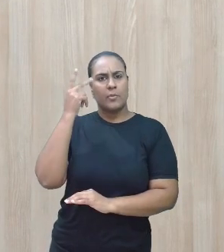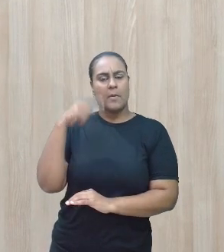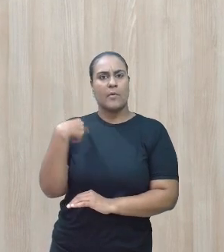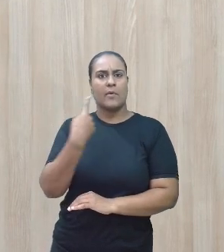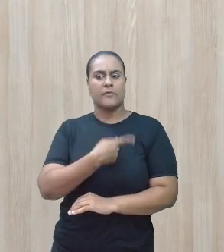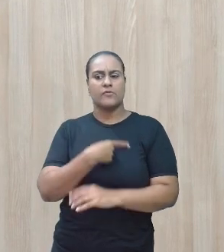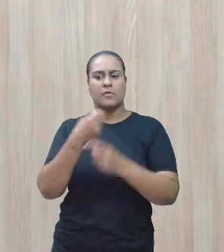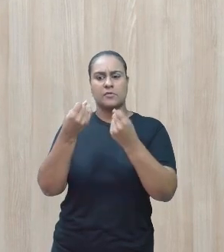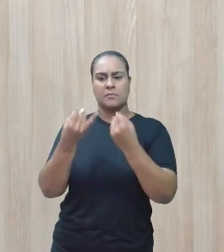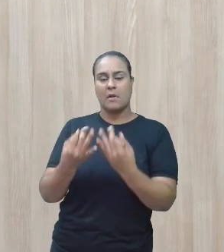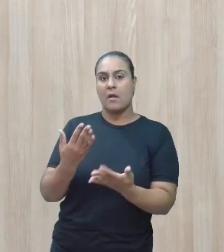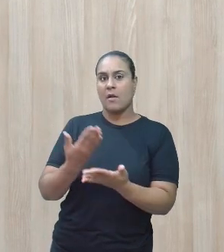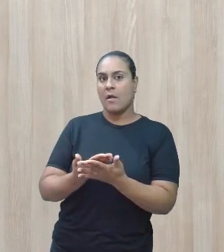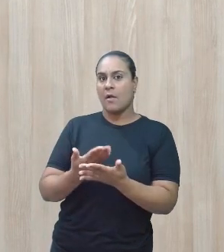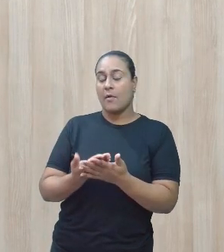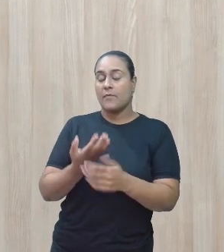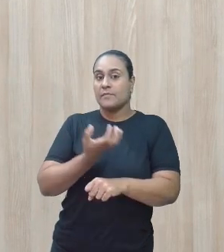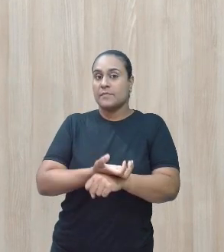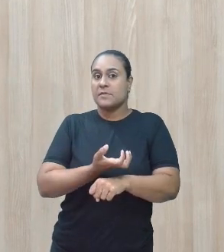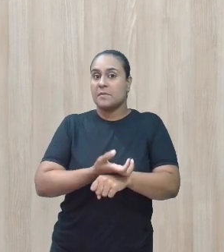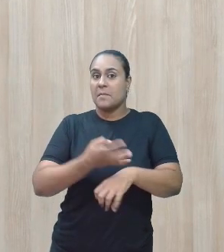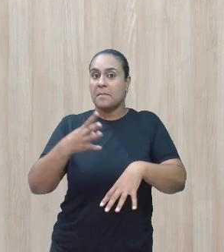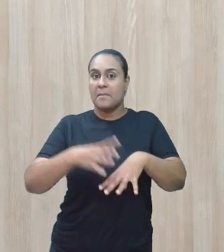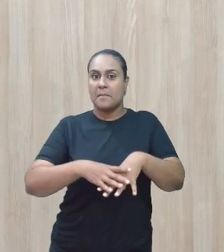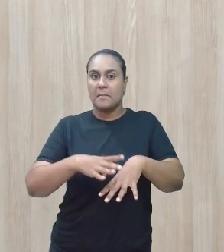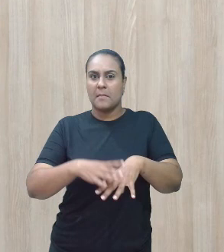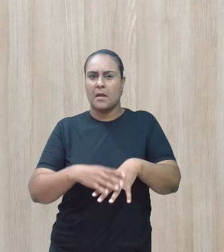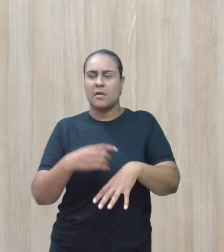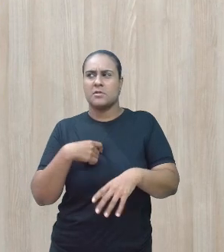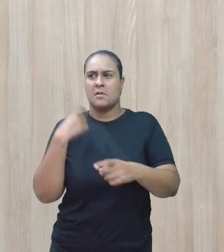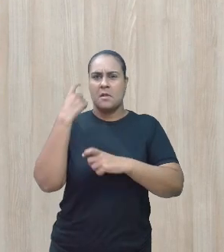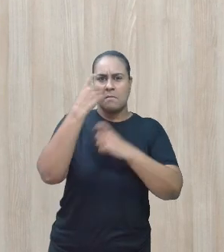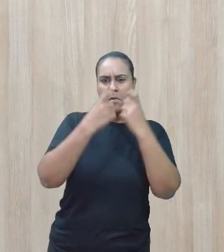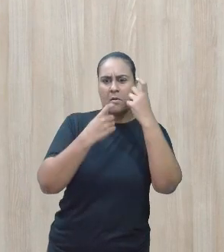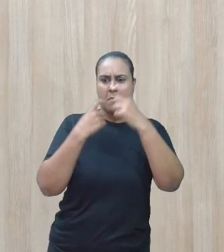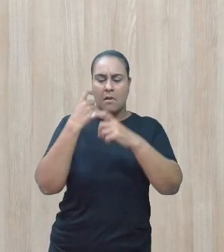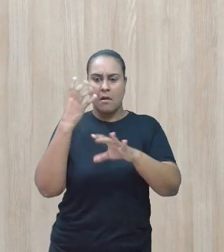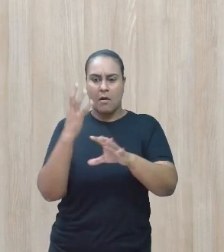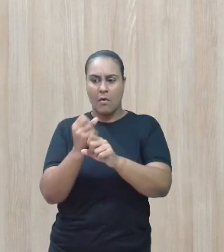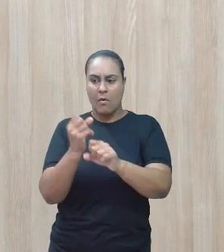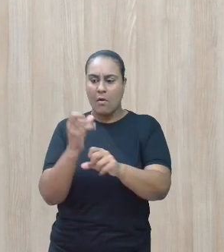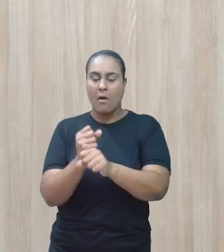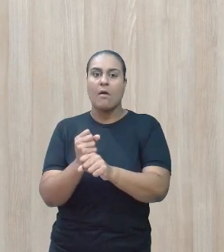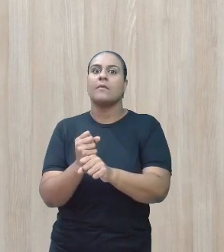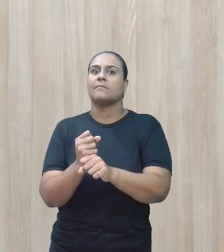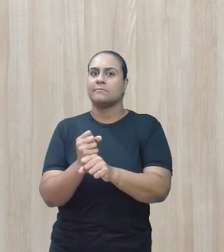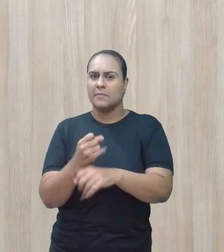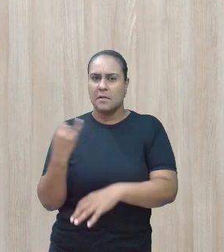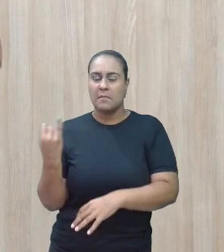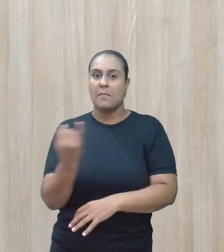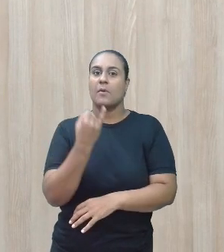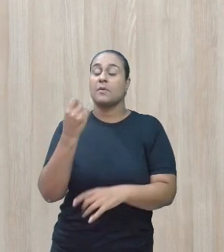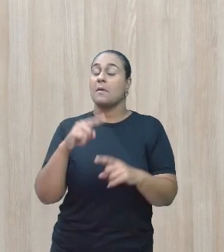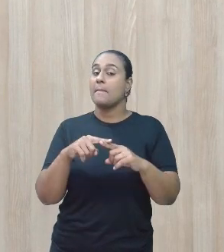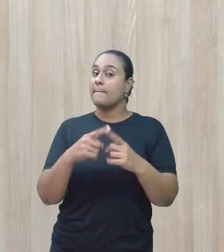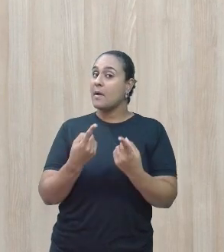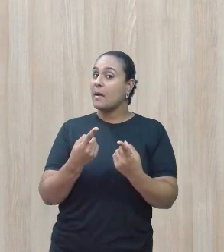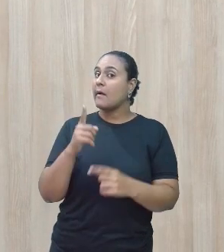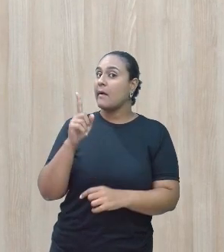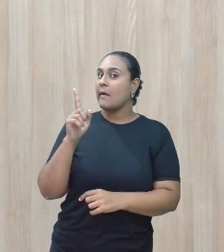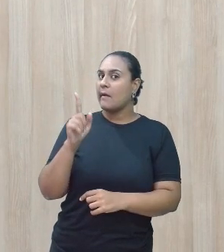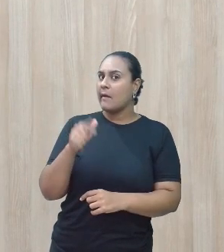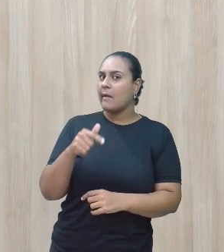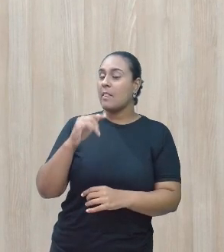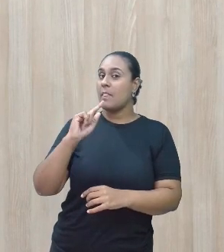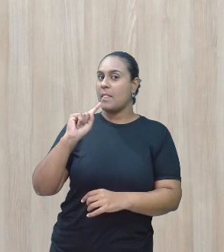falando de uma aula de matemática, a gente se preocupar com a mecânica, com os cálculos. Isso é importante, só que isso é algo que vem